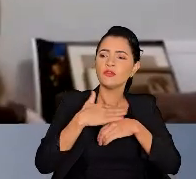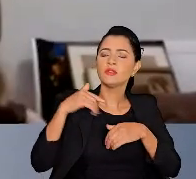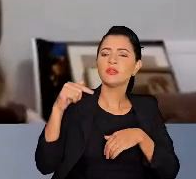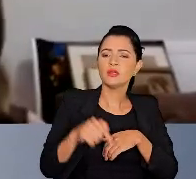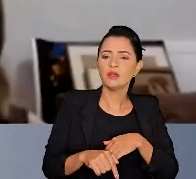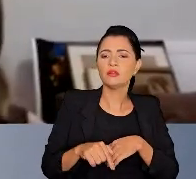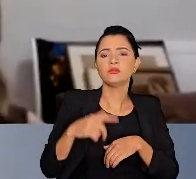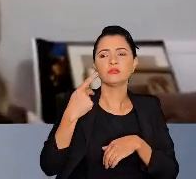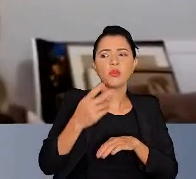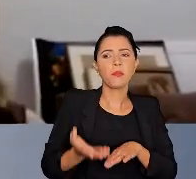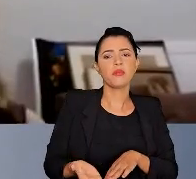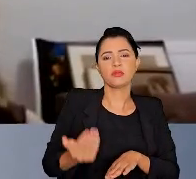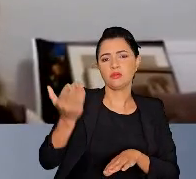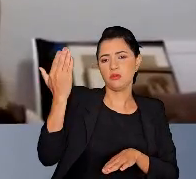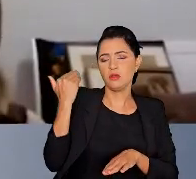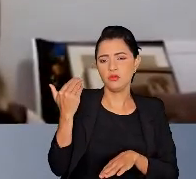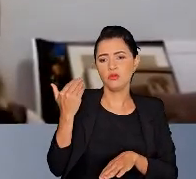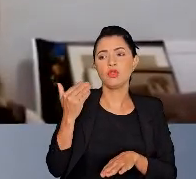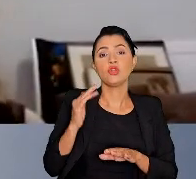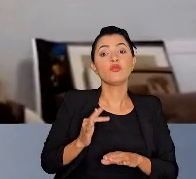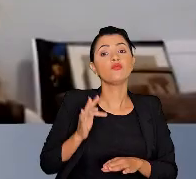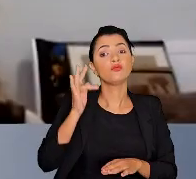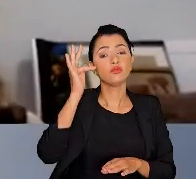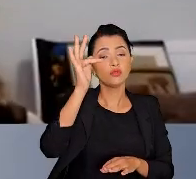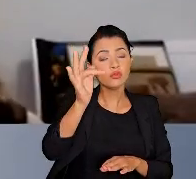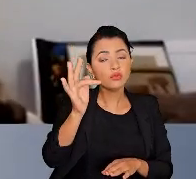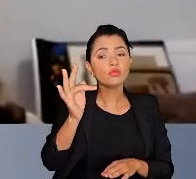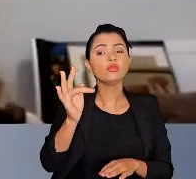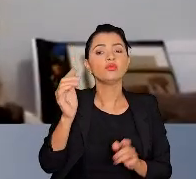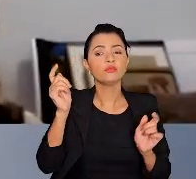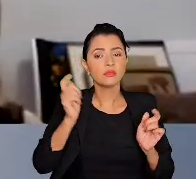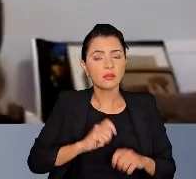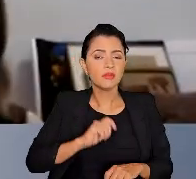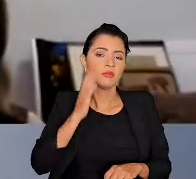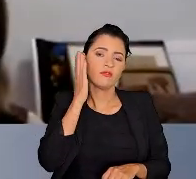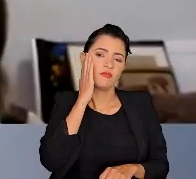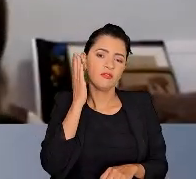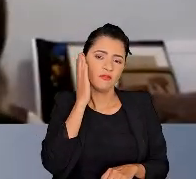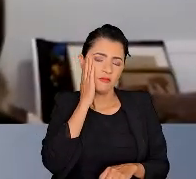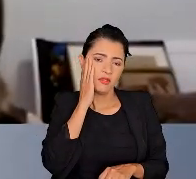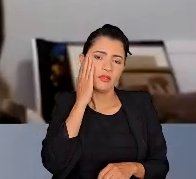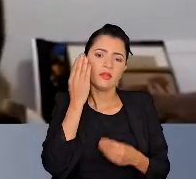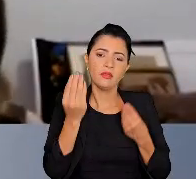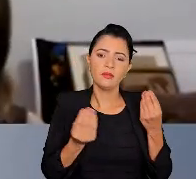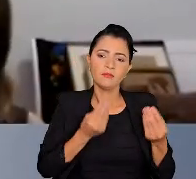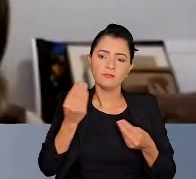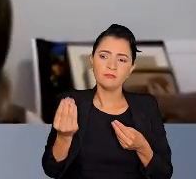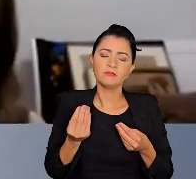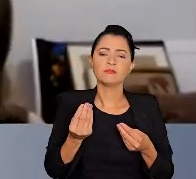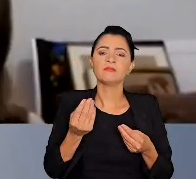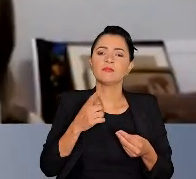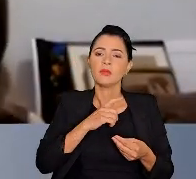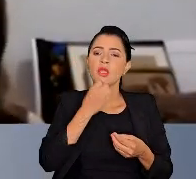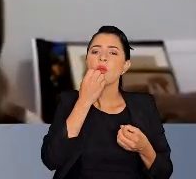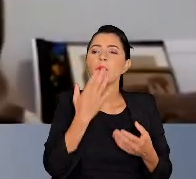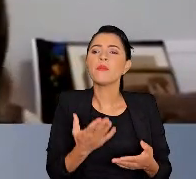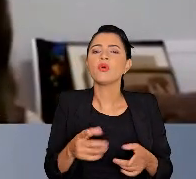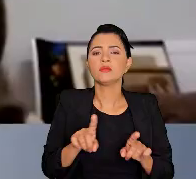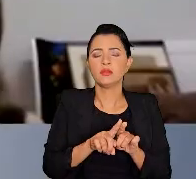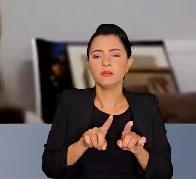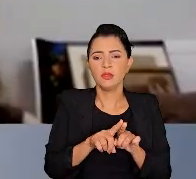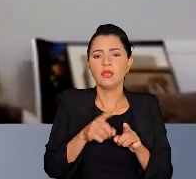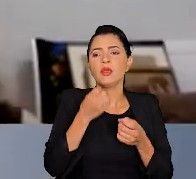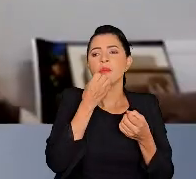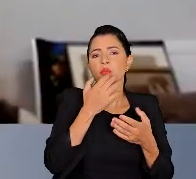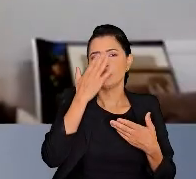fique no passado e que no futuro nós saibamos viver com essa diversidade e colher os bons frutos dela. Muito,